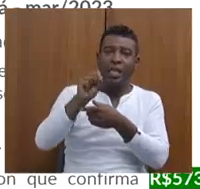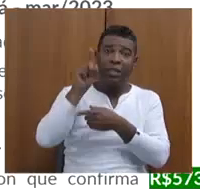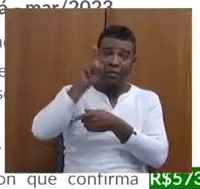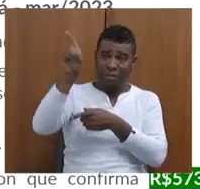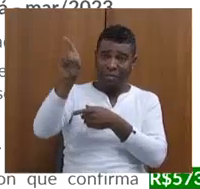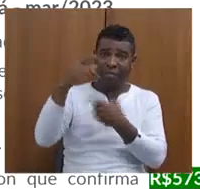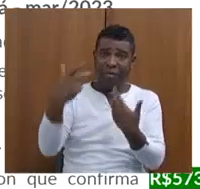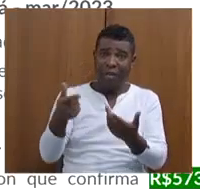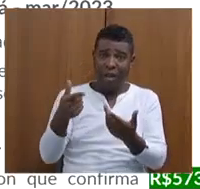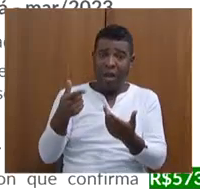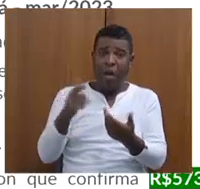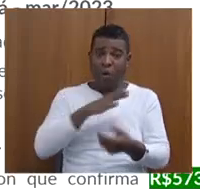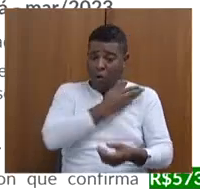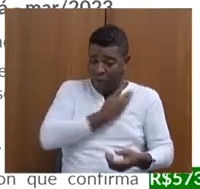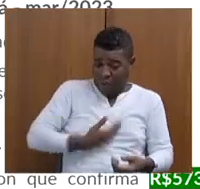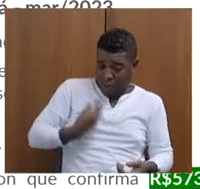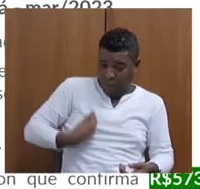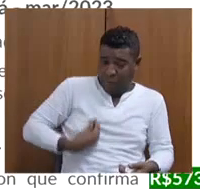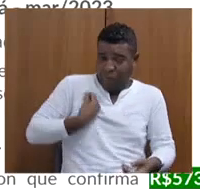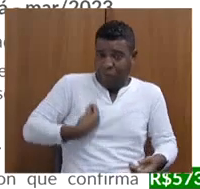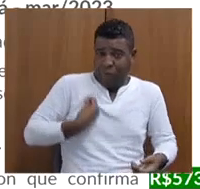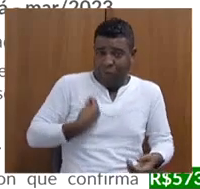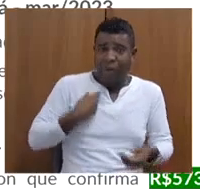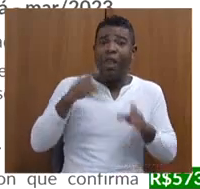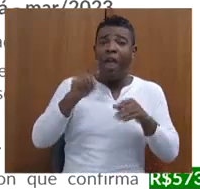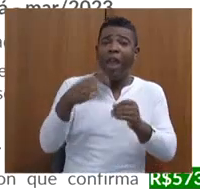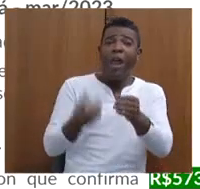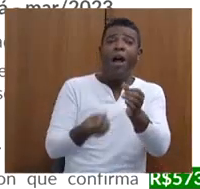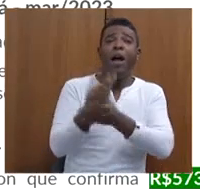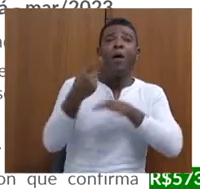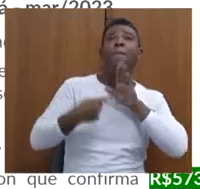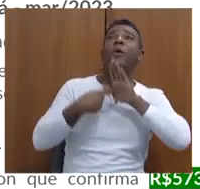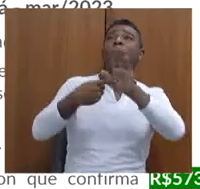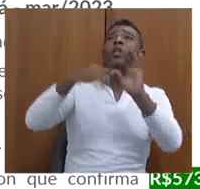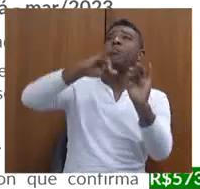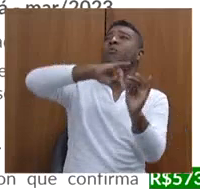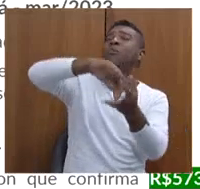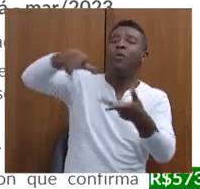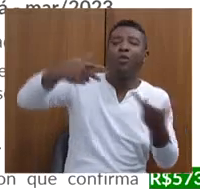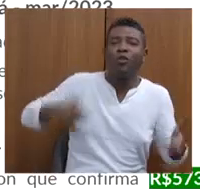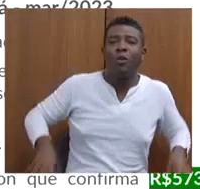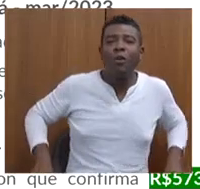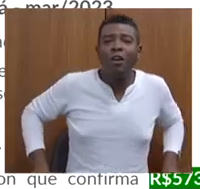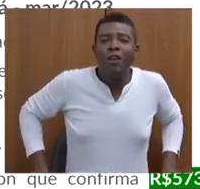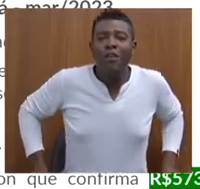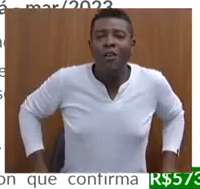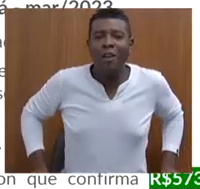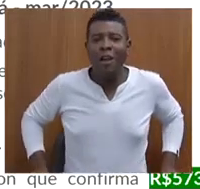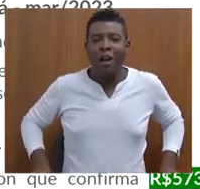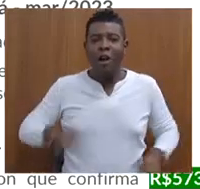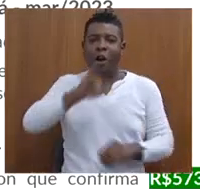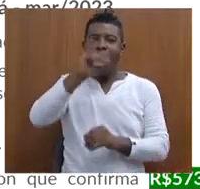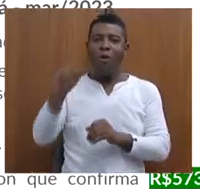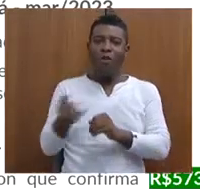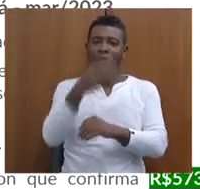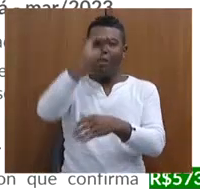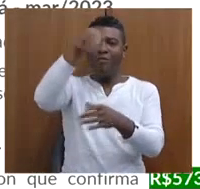Zema mostrando ao mundo o Vale das oportunidades né nós já temos 13 bilhões